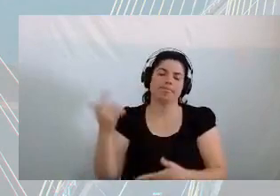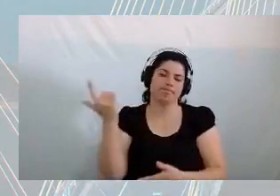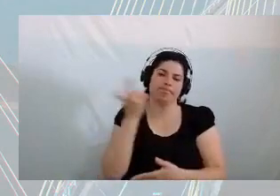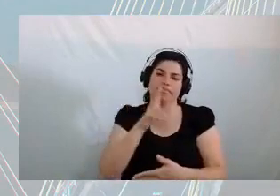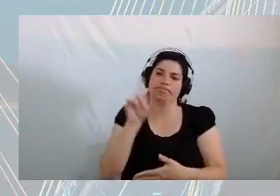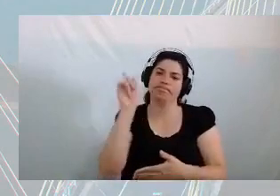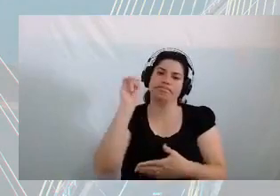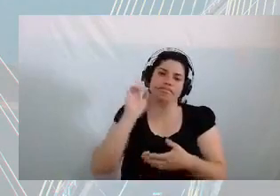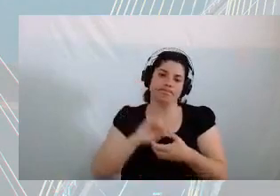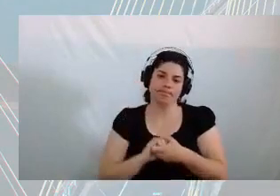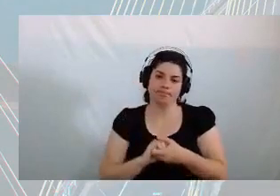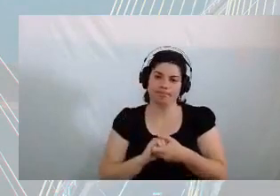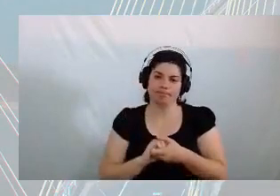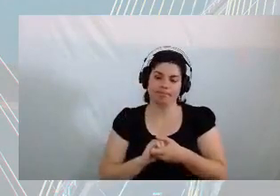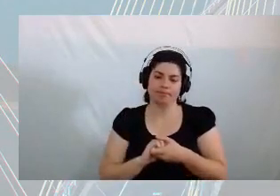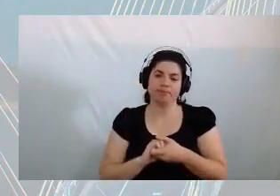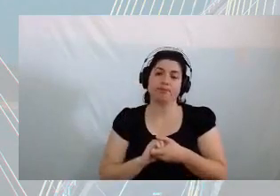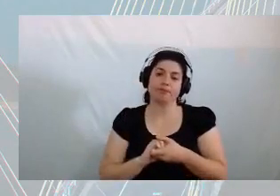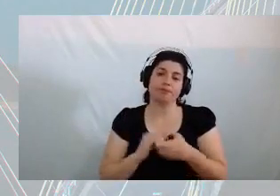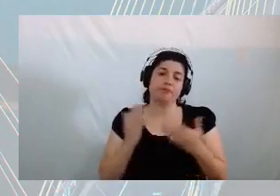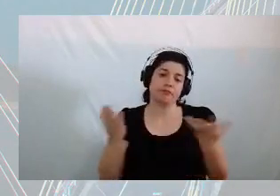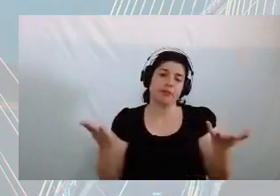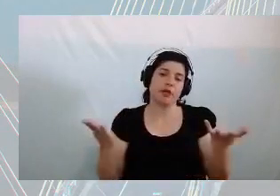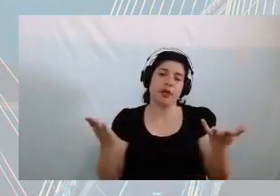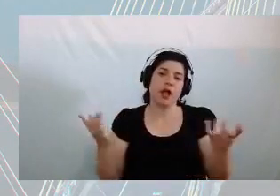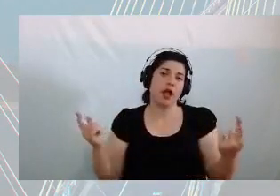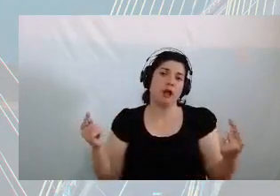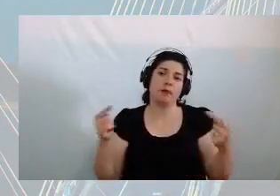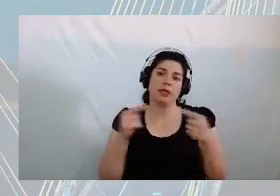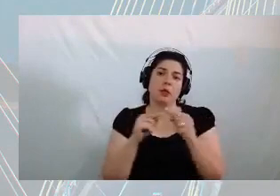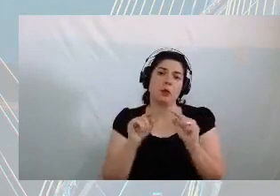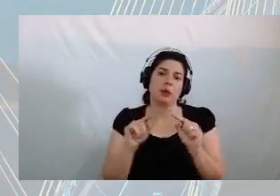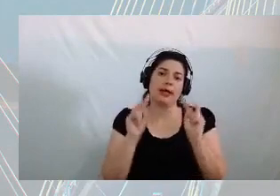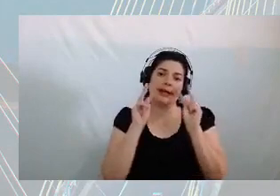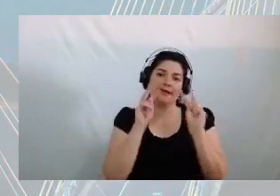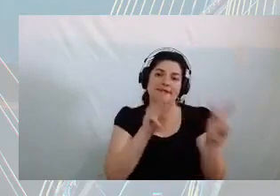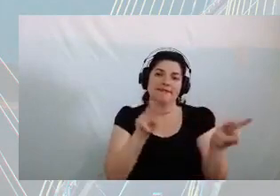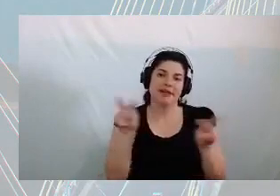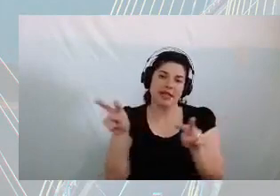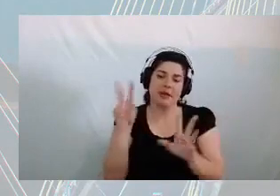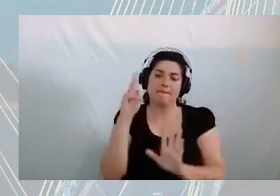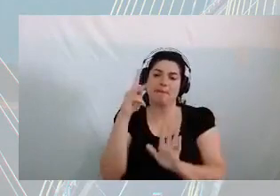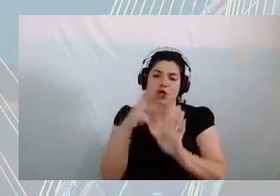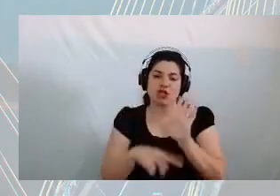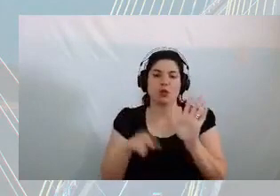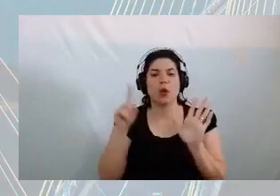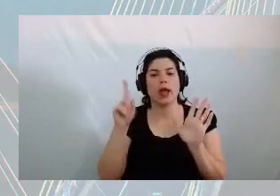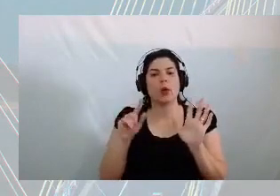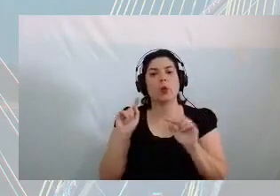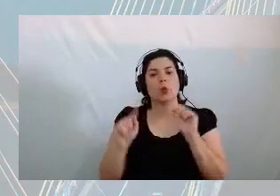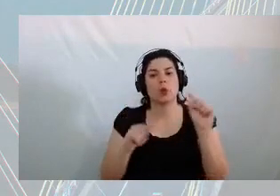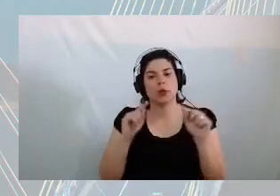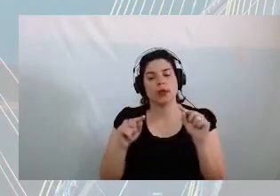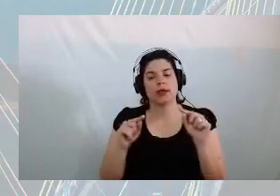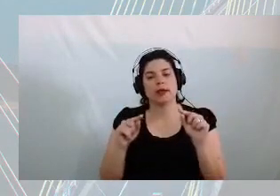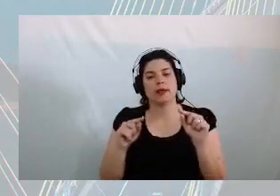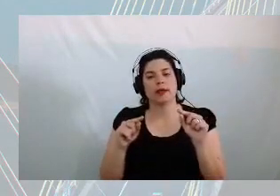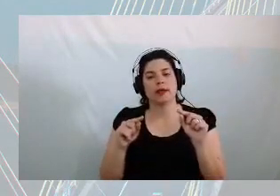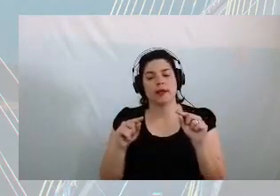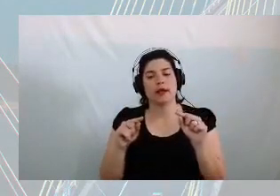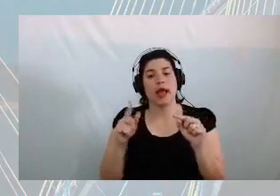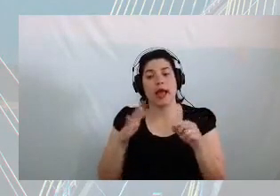traz, de certa forma, o que a gente considera, que a gente vê, né, nos projetos, que é um cerne da questão, que é a parte